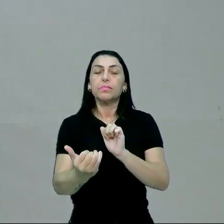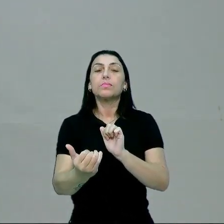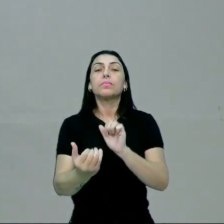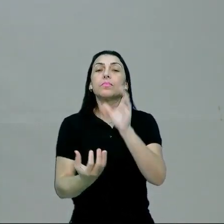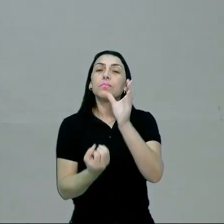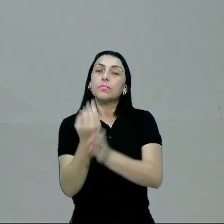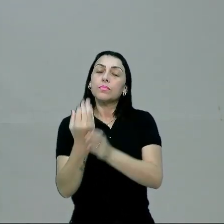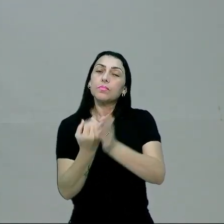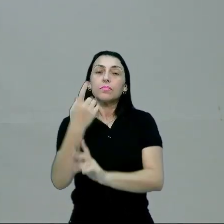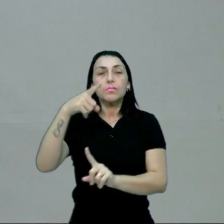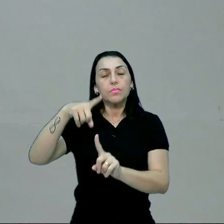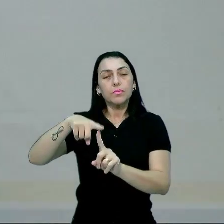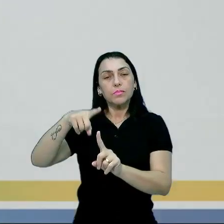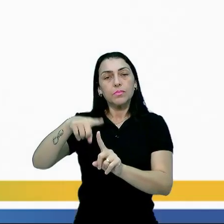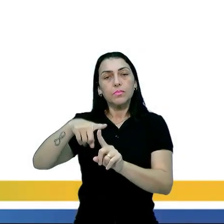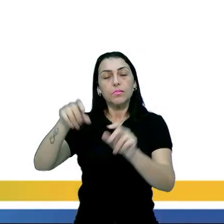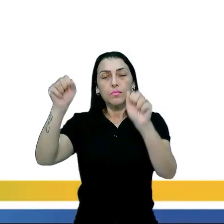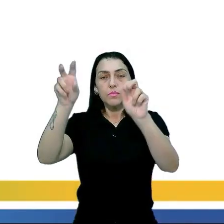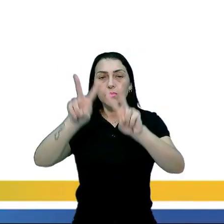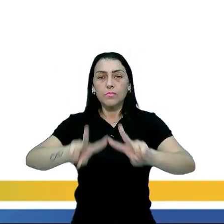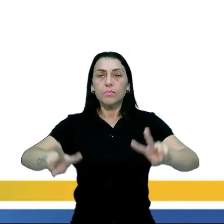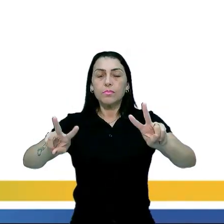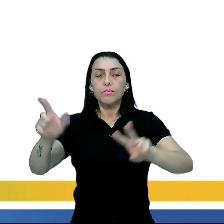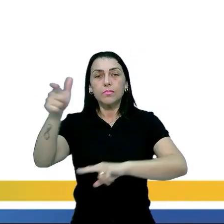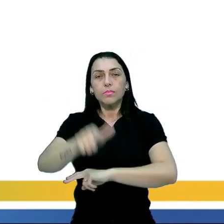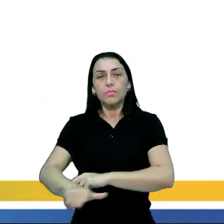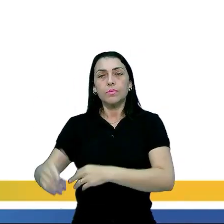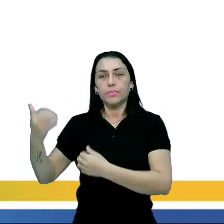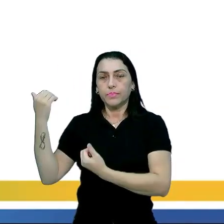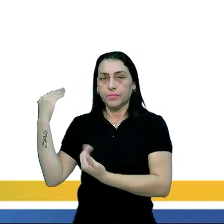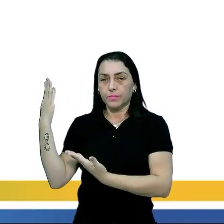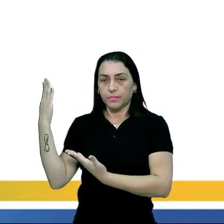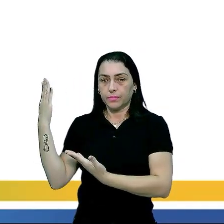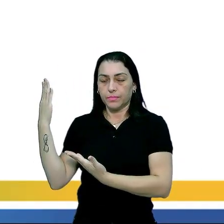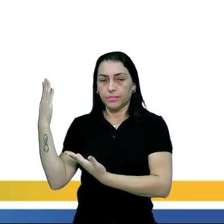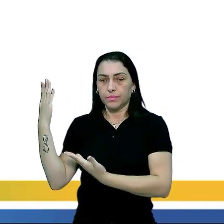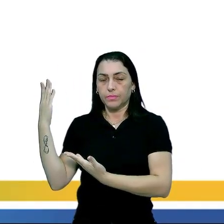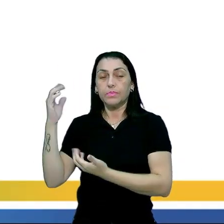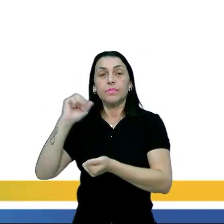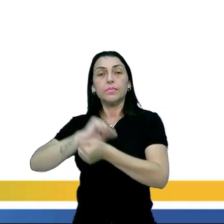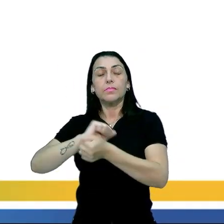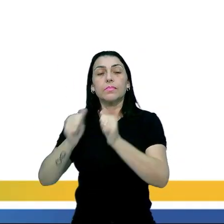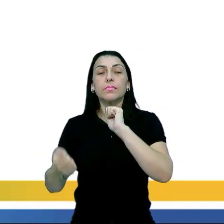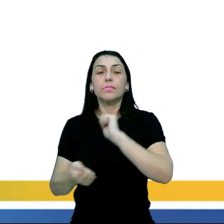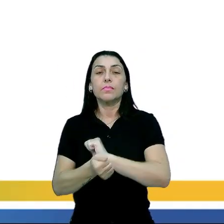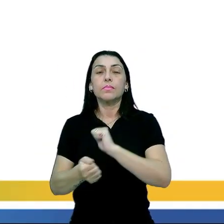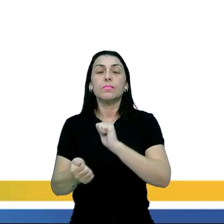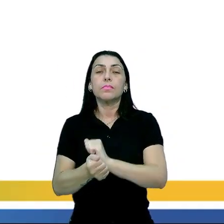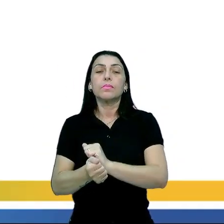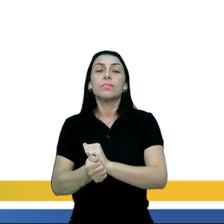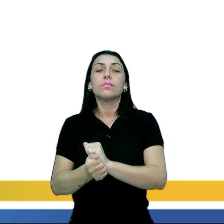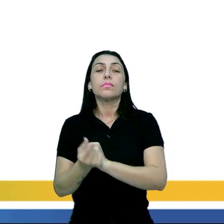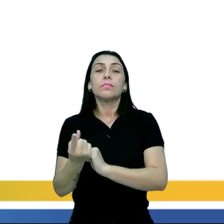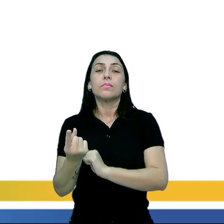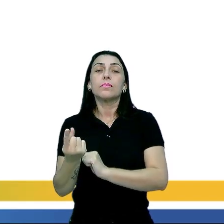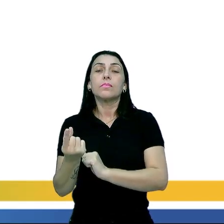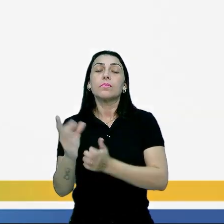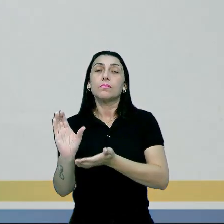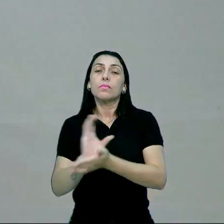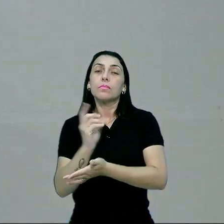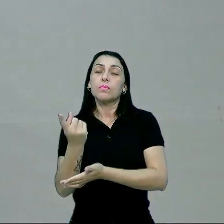meios de produção, vamos visualizar novamente, ele está sendo associado a recursos e